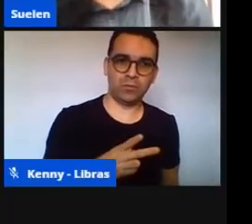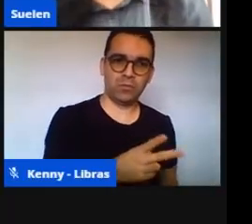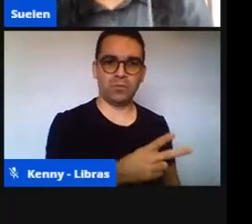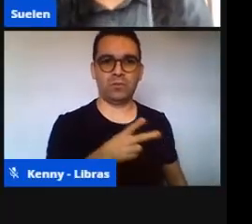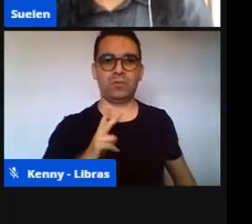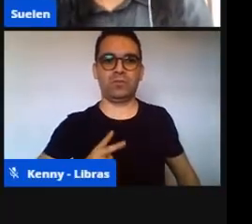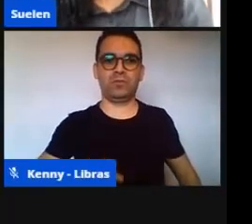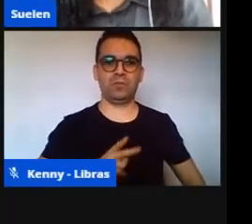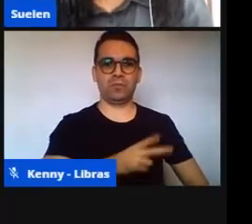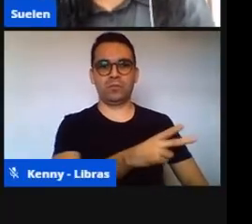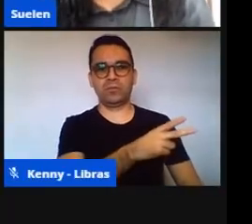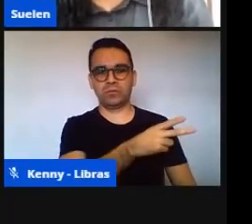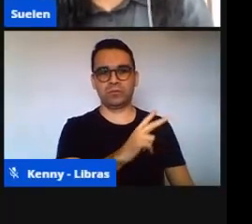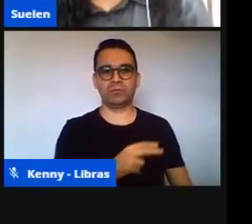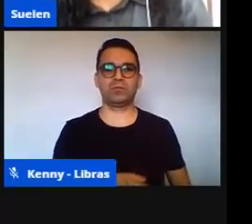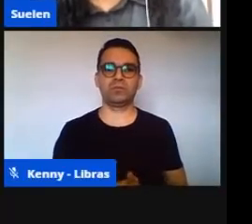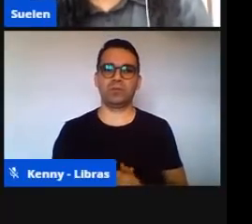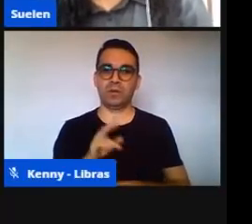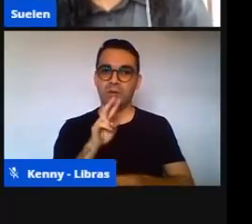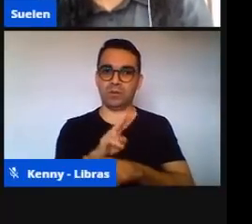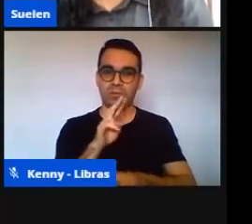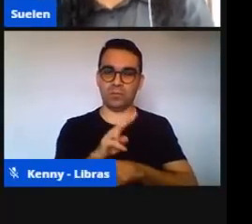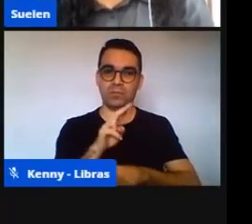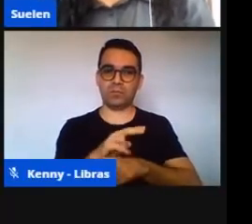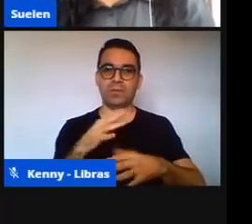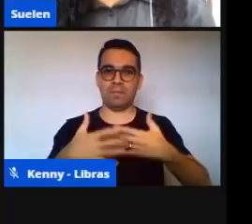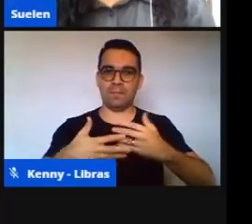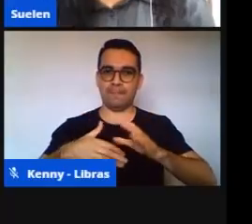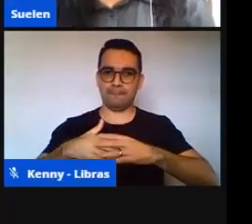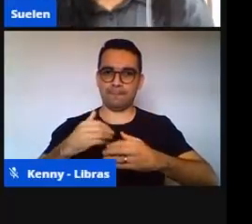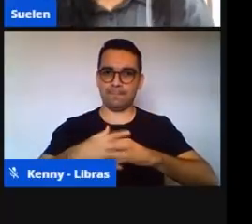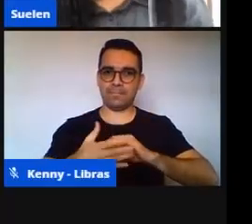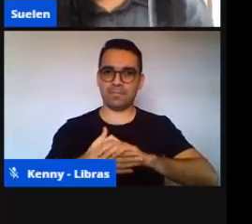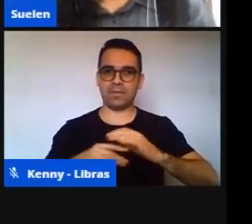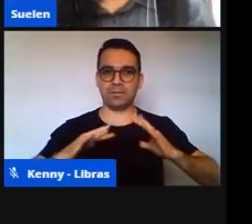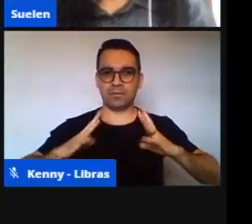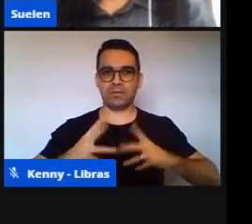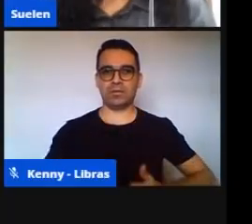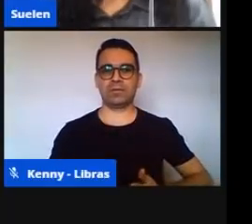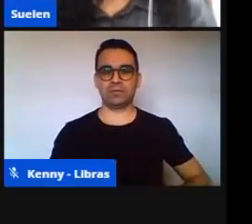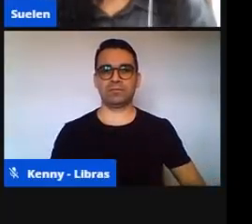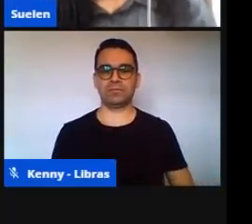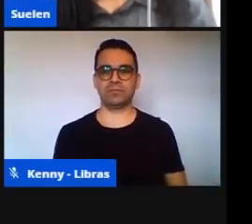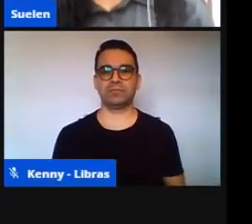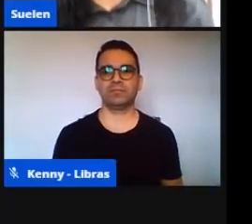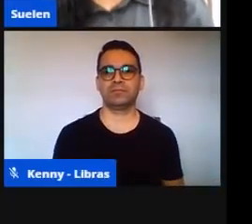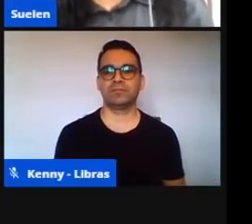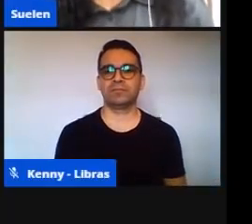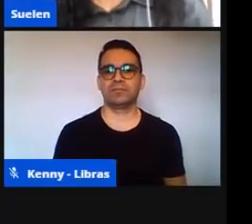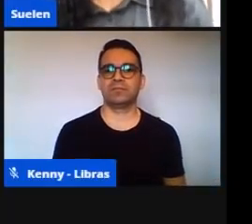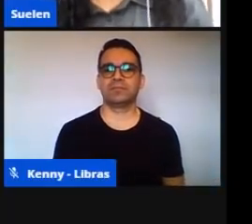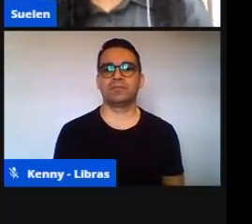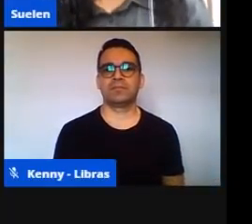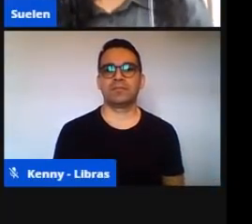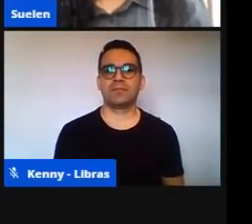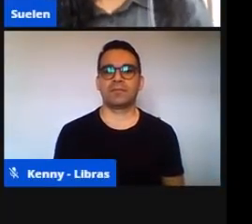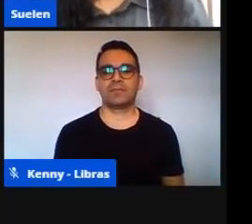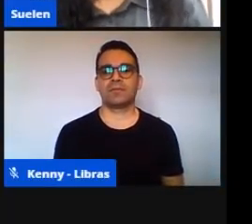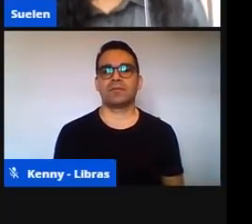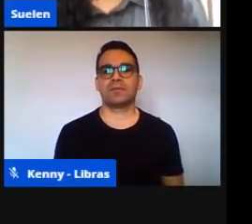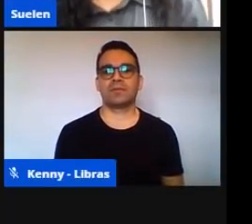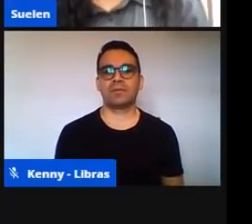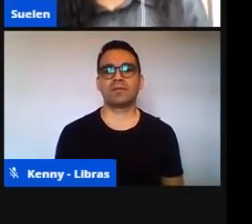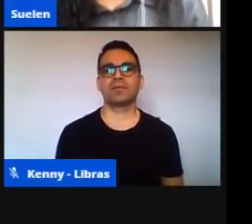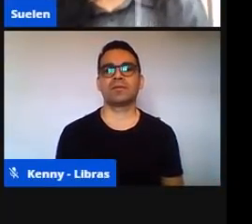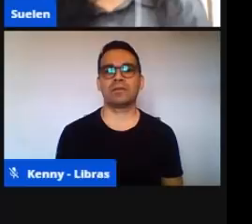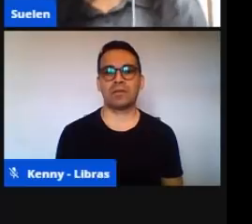a necessidade dessa higienização das mãos. No intervalo adequado e com a técnica adequada de